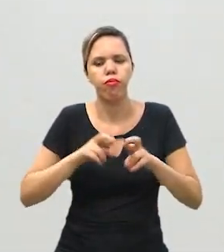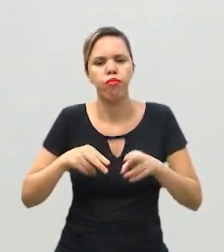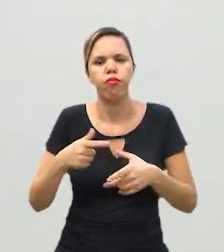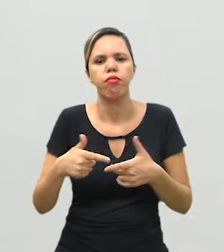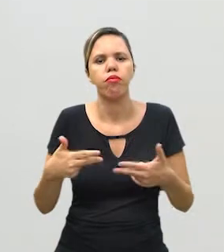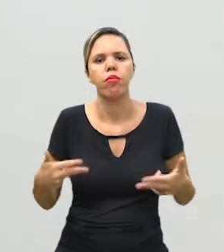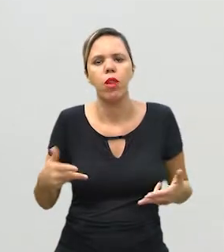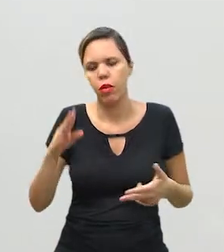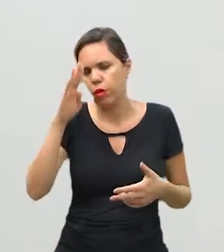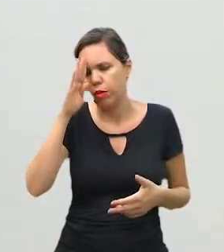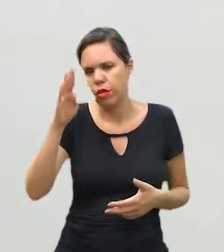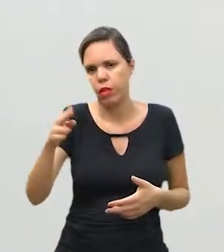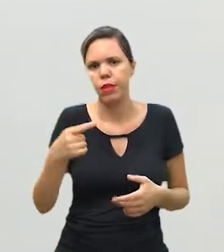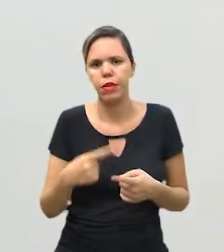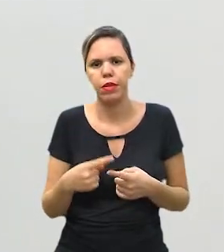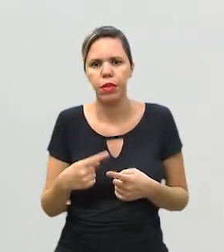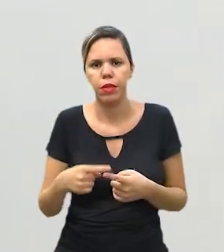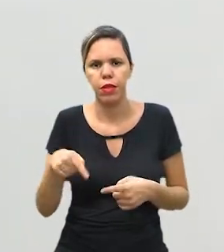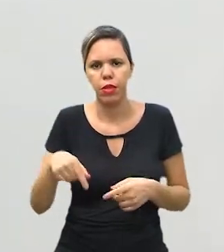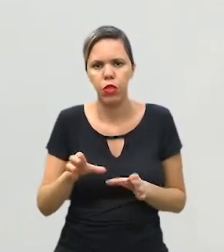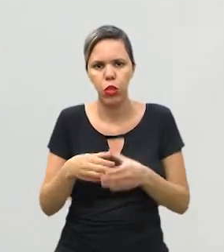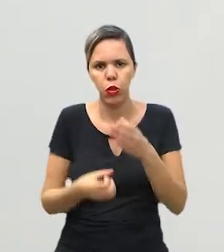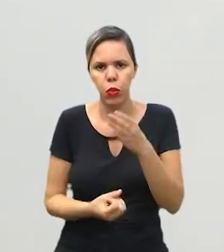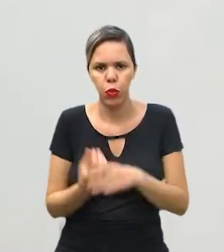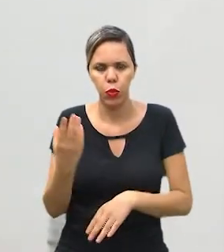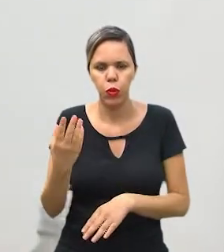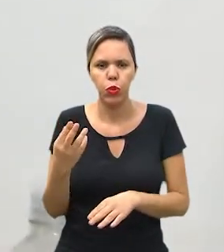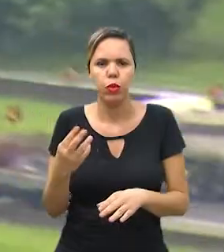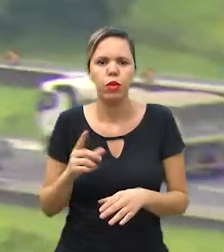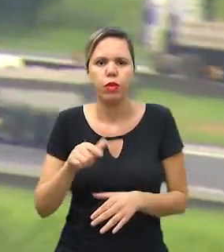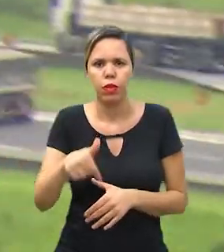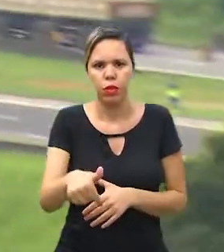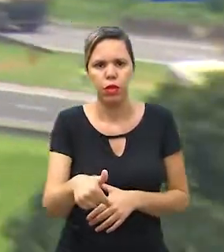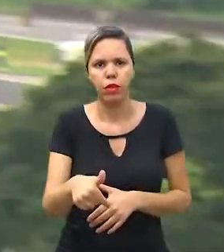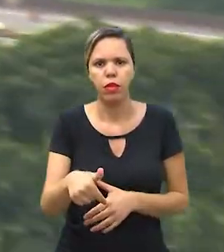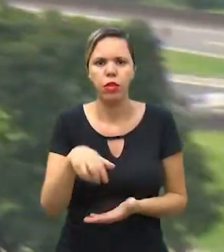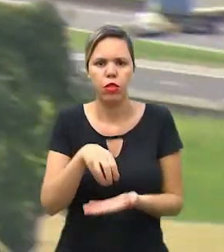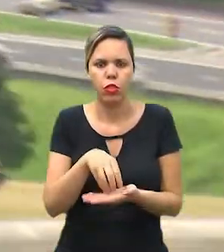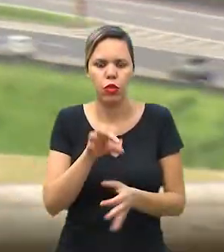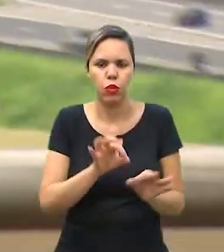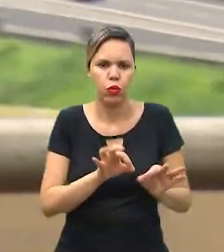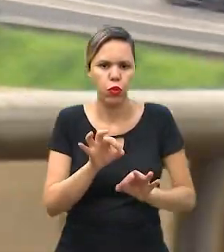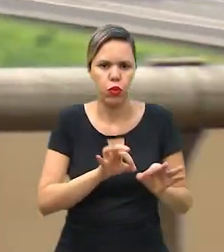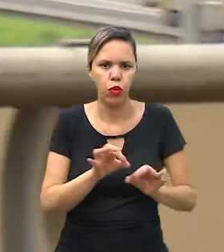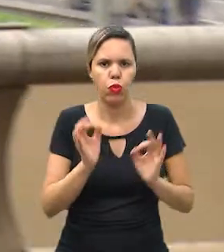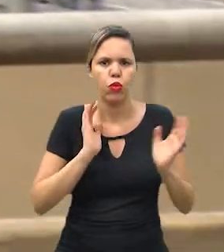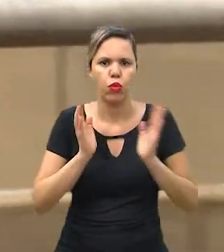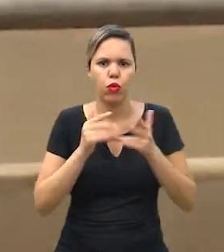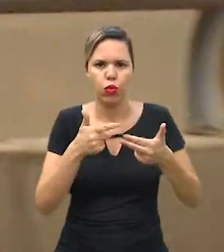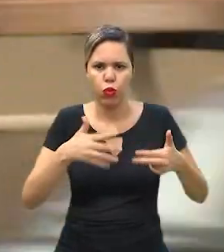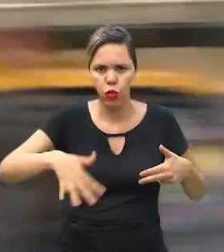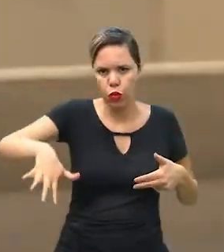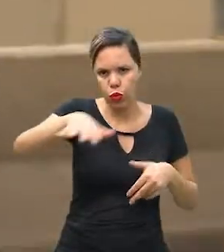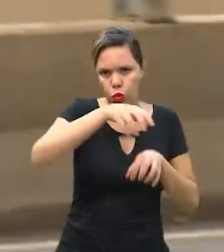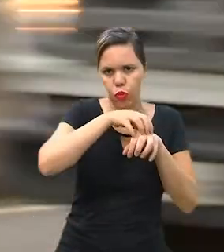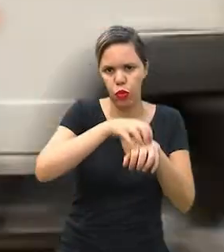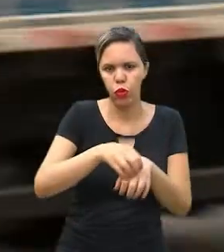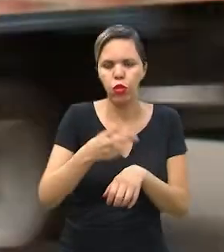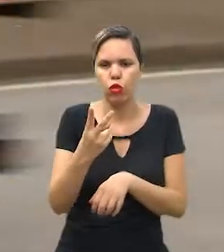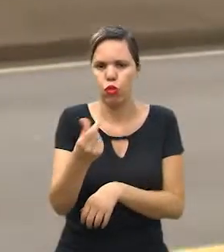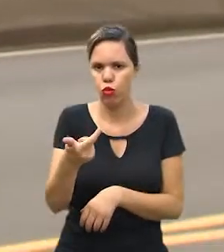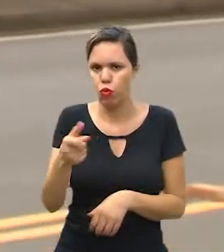fiscalizar principalmente porque a comissão foi criada após a agência reguladora de transporte